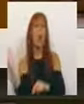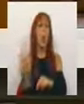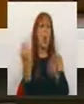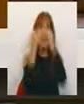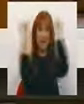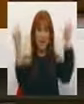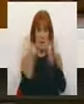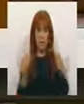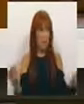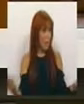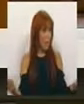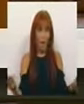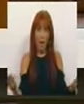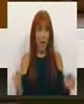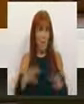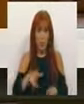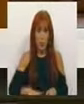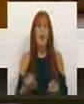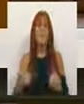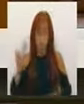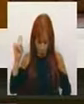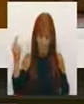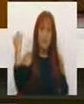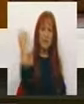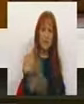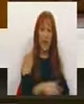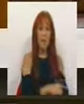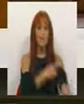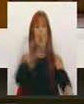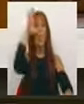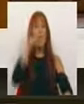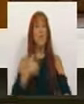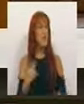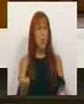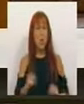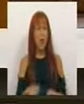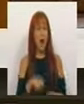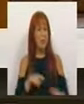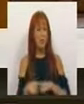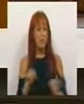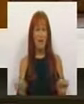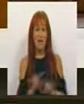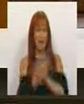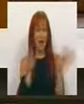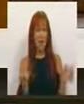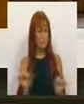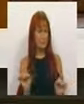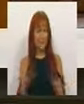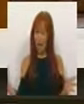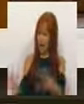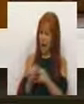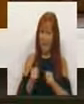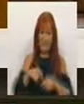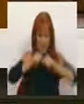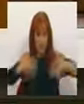que não estão em portugal mas que deveriam está o governo não tem uma política clara e virem para captar